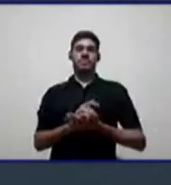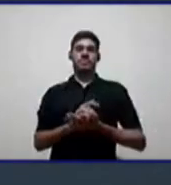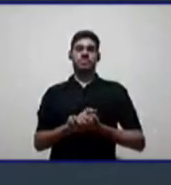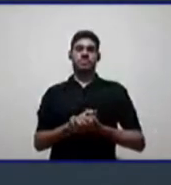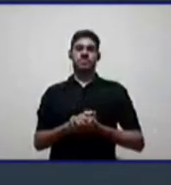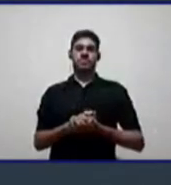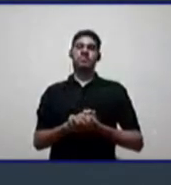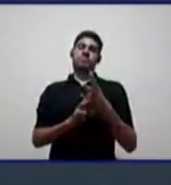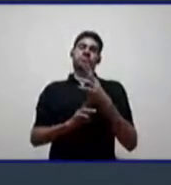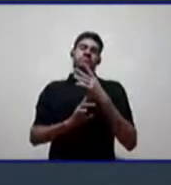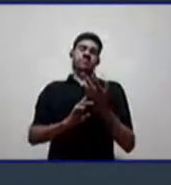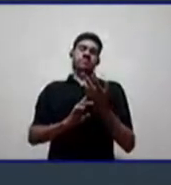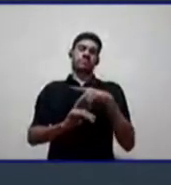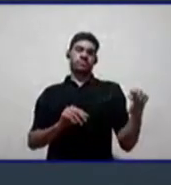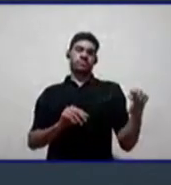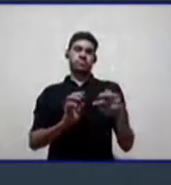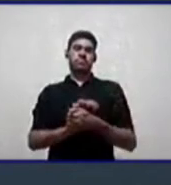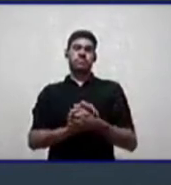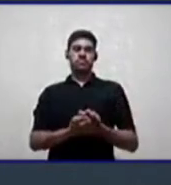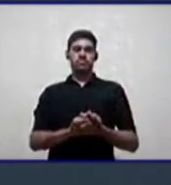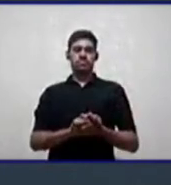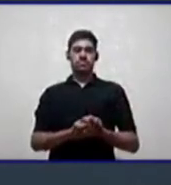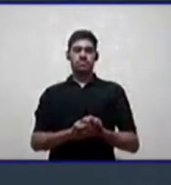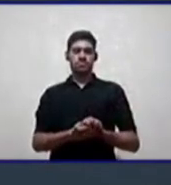Senhor presidente.